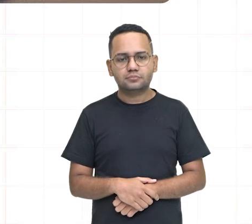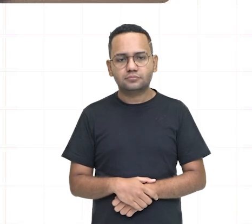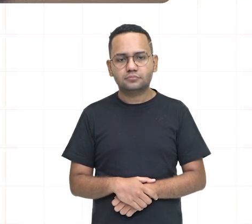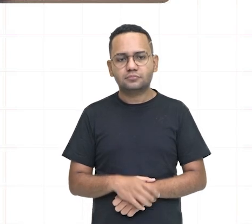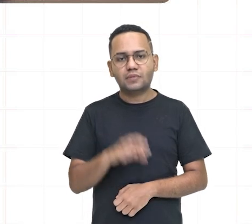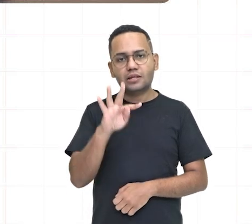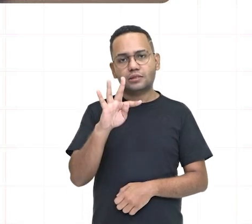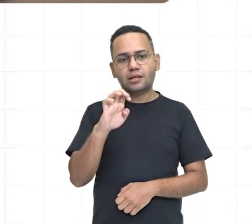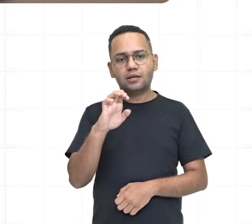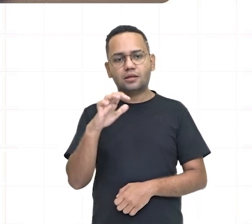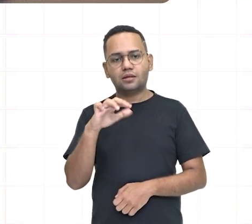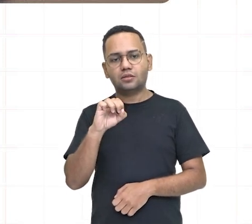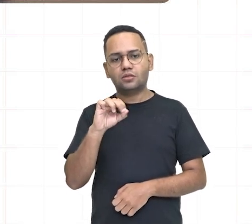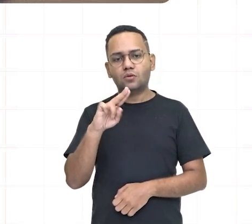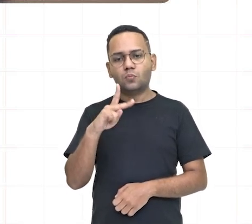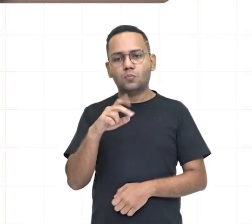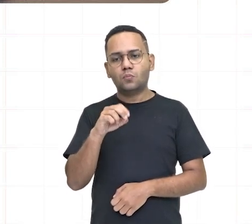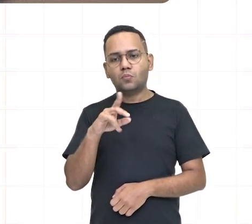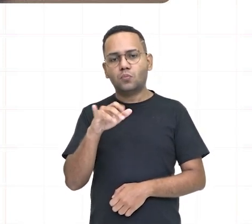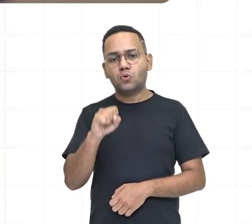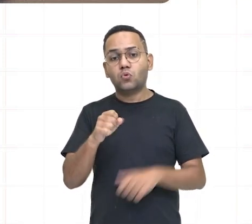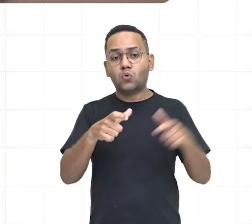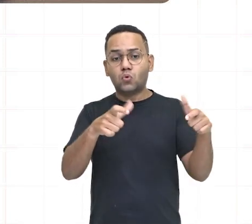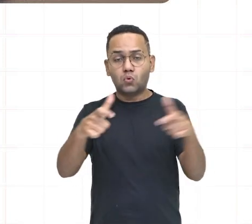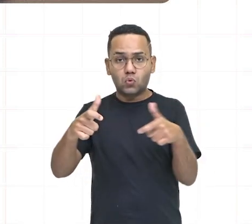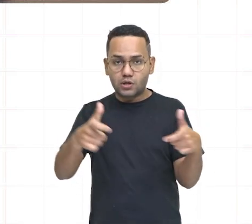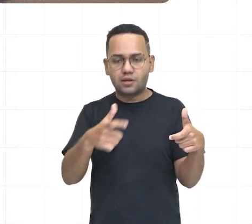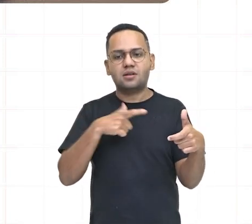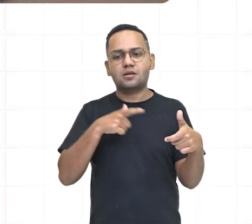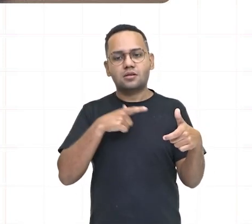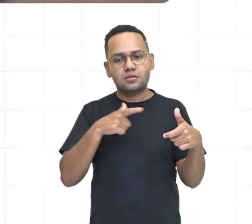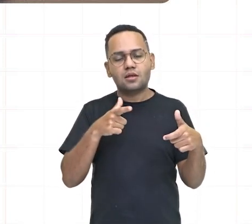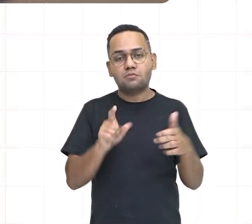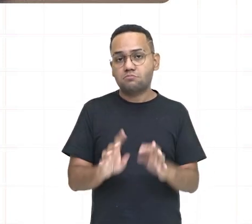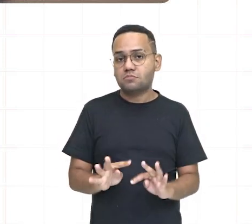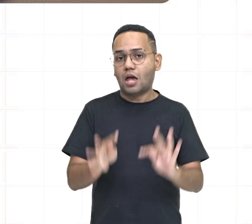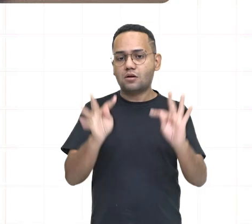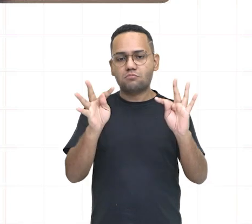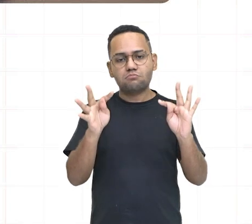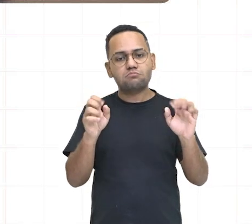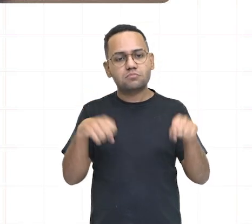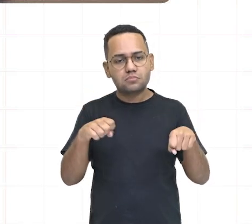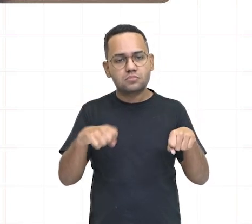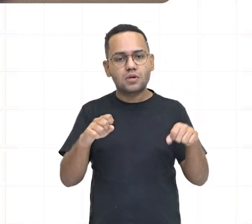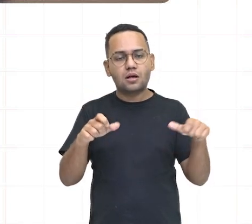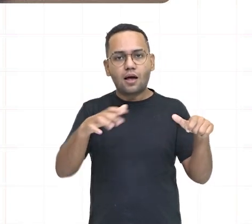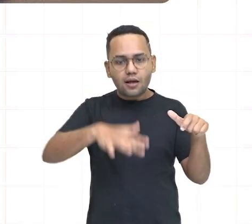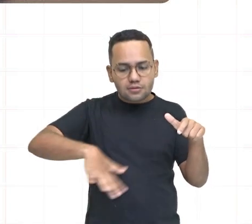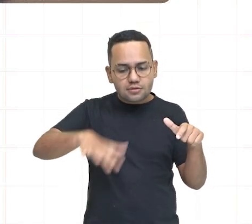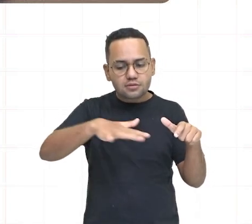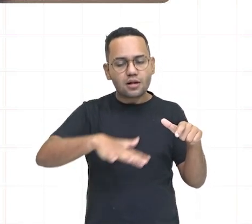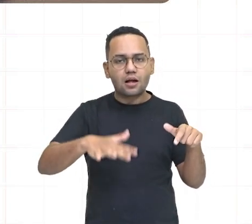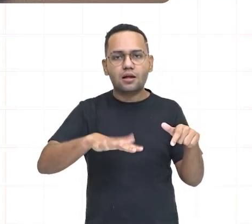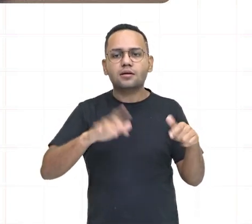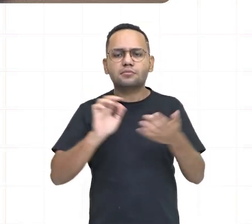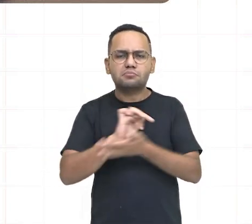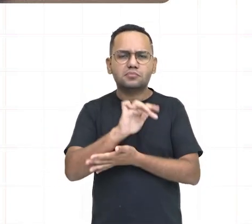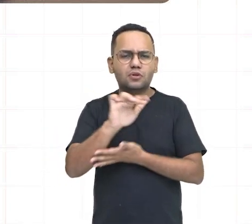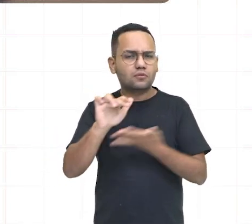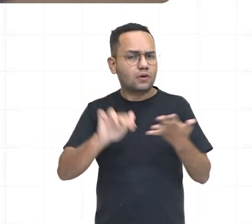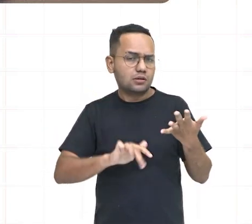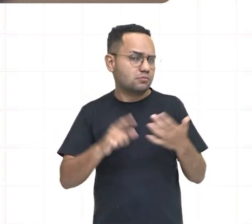polos tecnológicos, né? Então são polos de alta tecnologia que concentram no mesmo local atividades ligadas